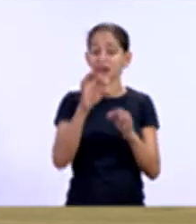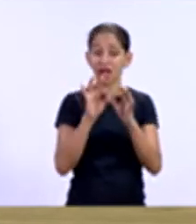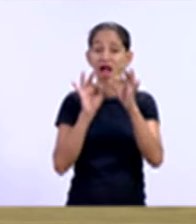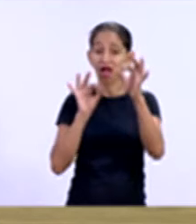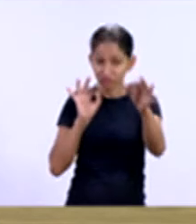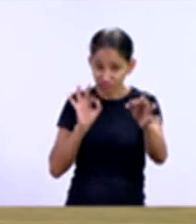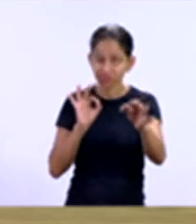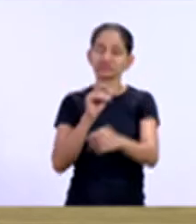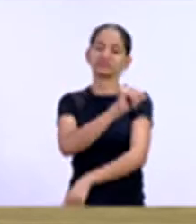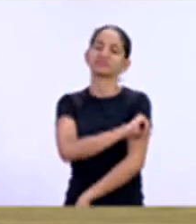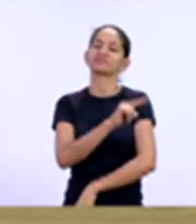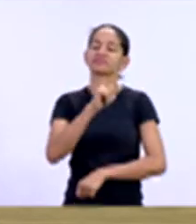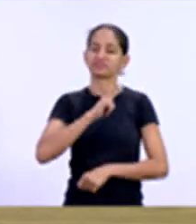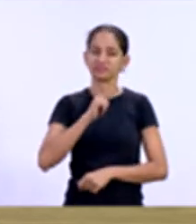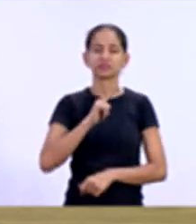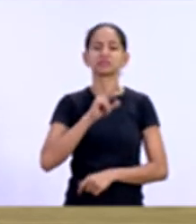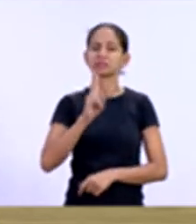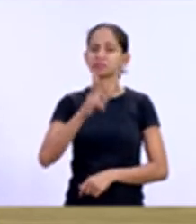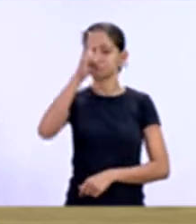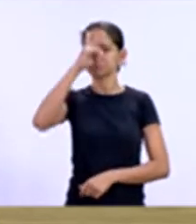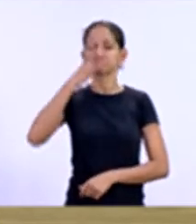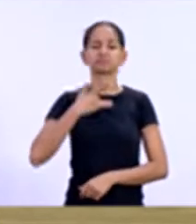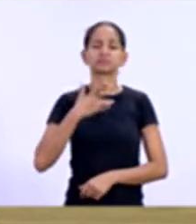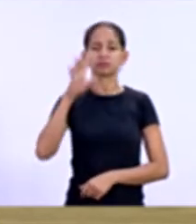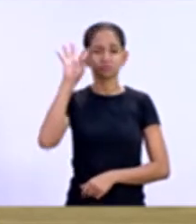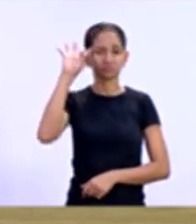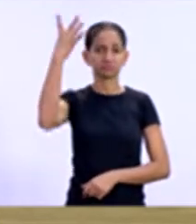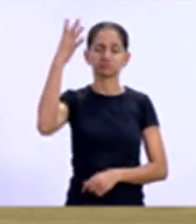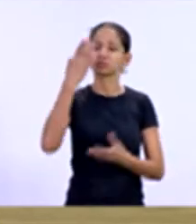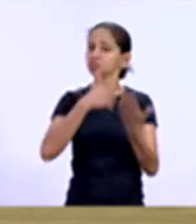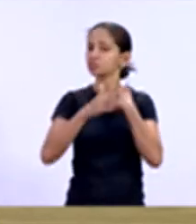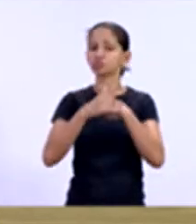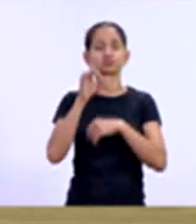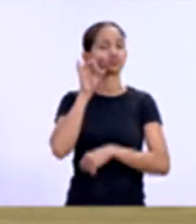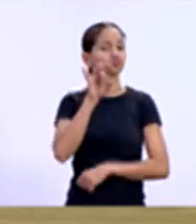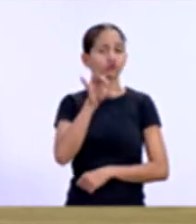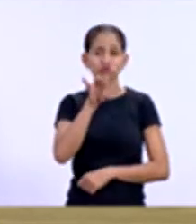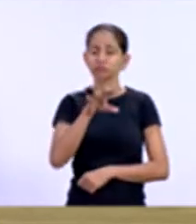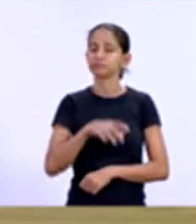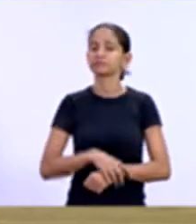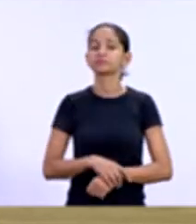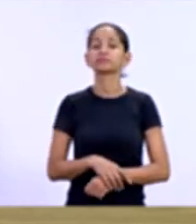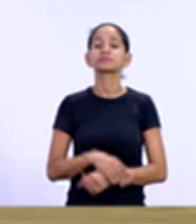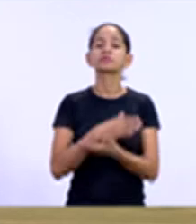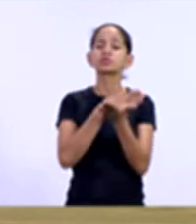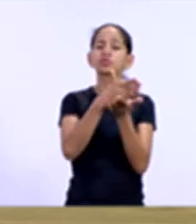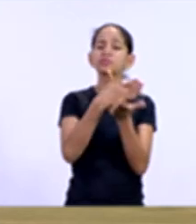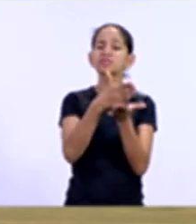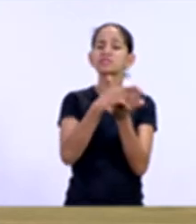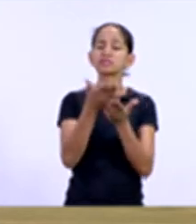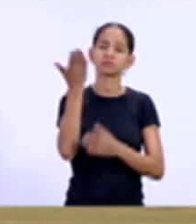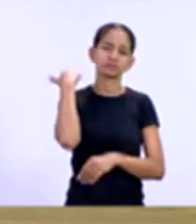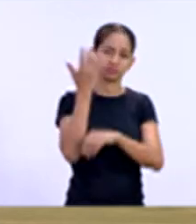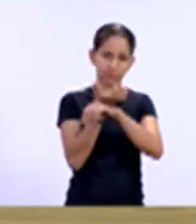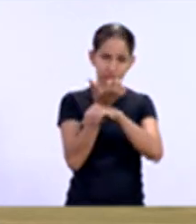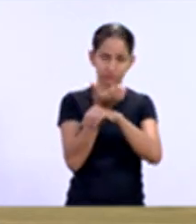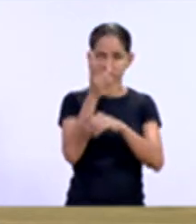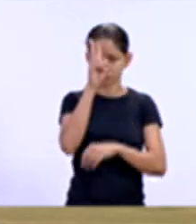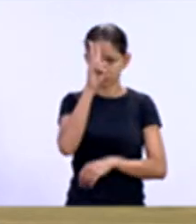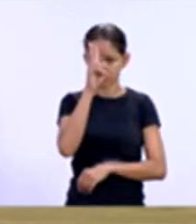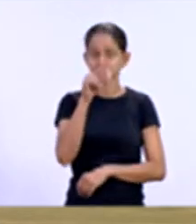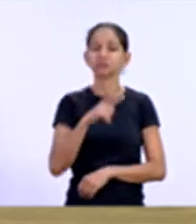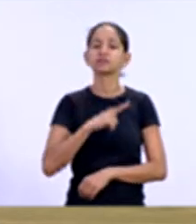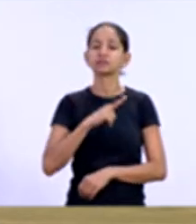tem muito disso, ele é autônomo. E a gente falou, acho, no início, né, da disciplina, falou assim, que no mercado de